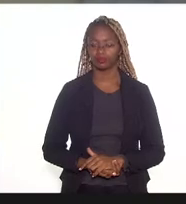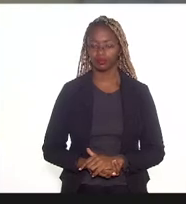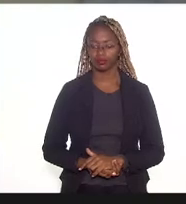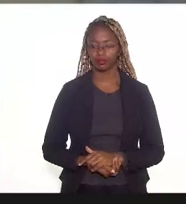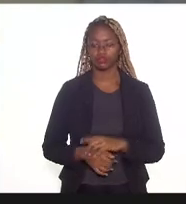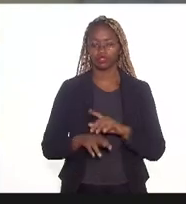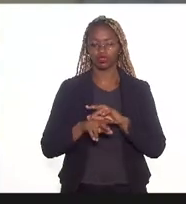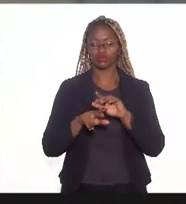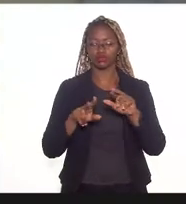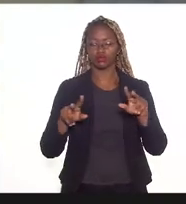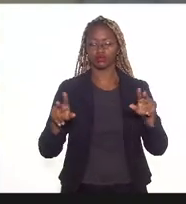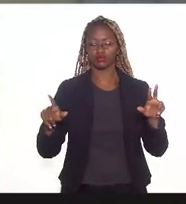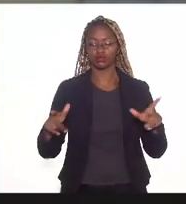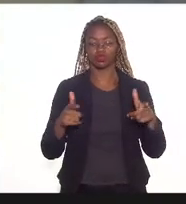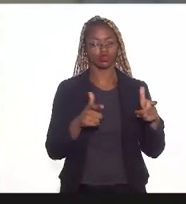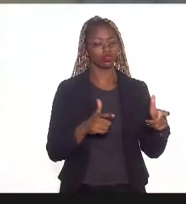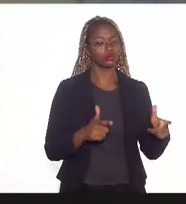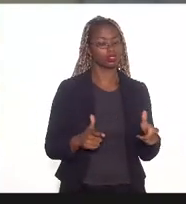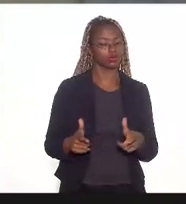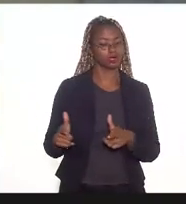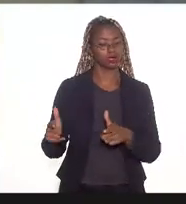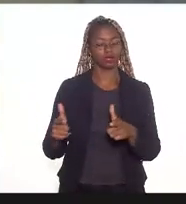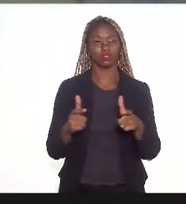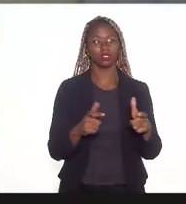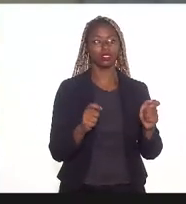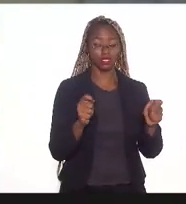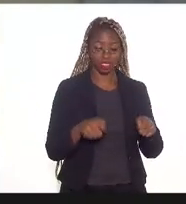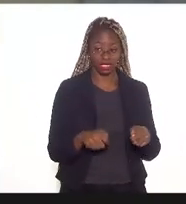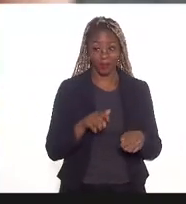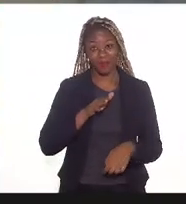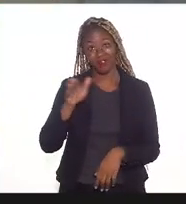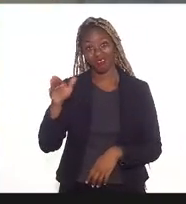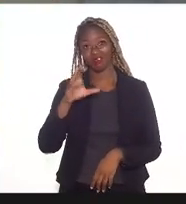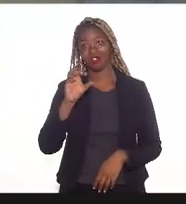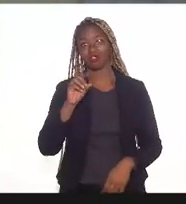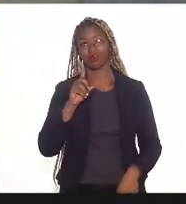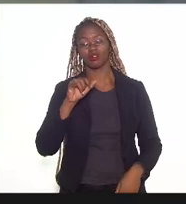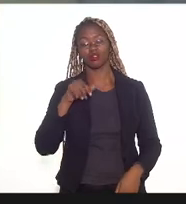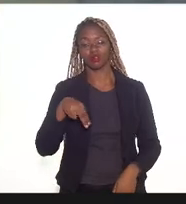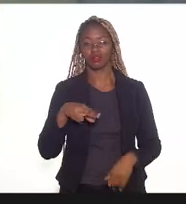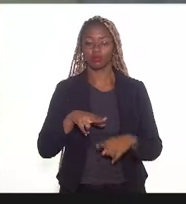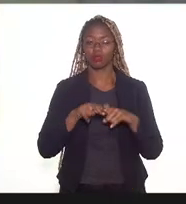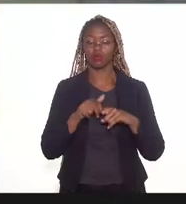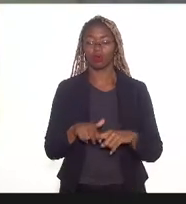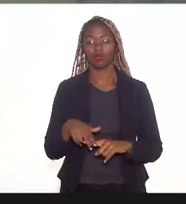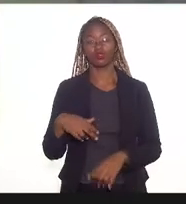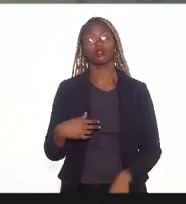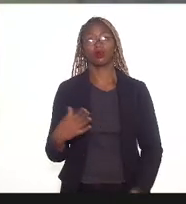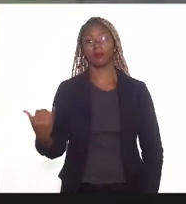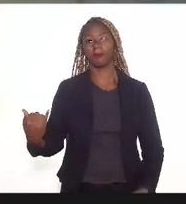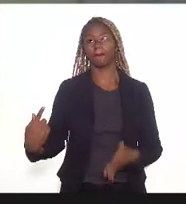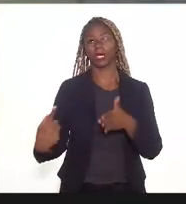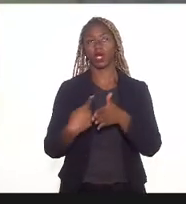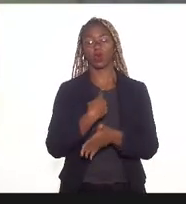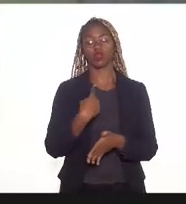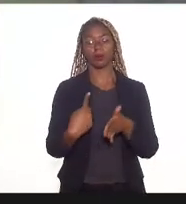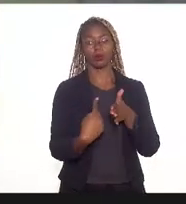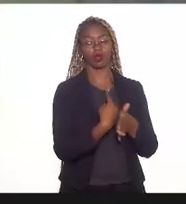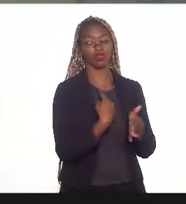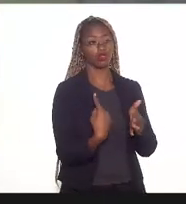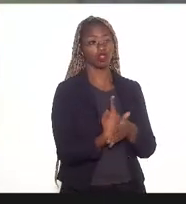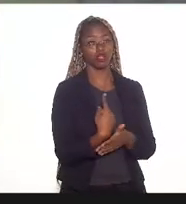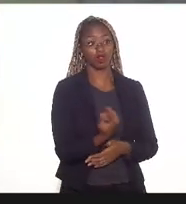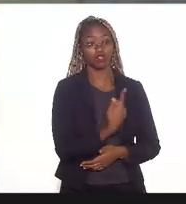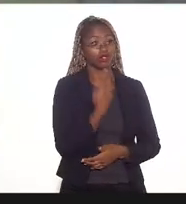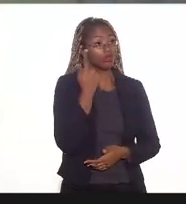diversos segmentos, já podem procurar a CODIM, porque a gente tem sido demandado com essas perguntas. E nós não